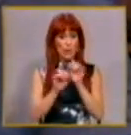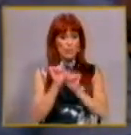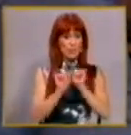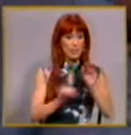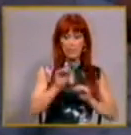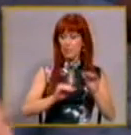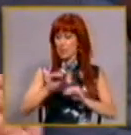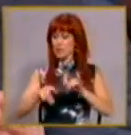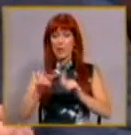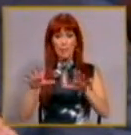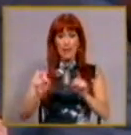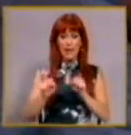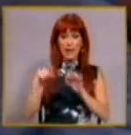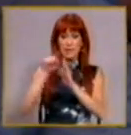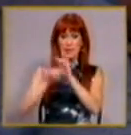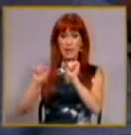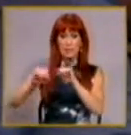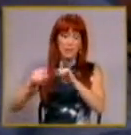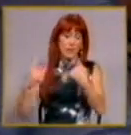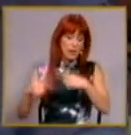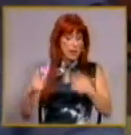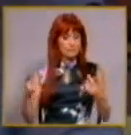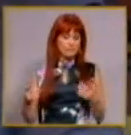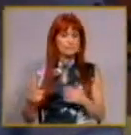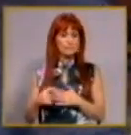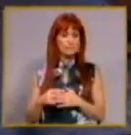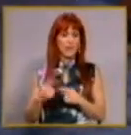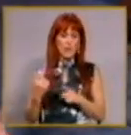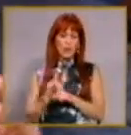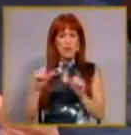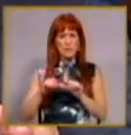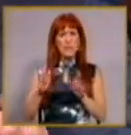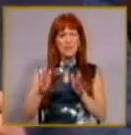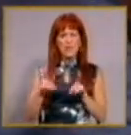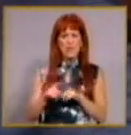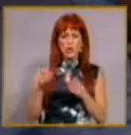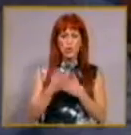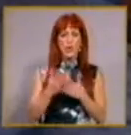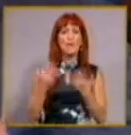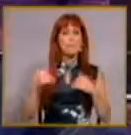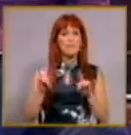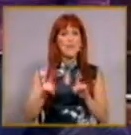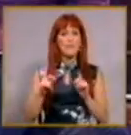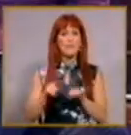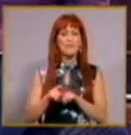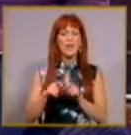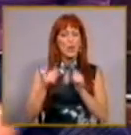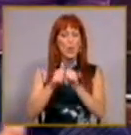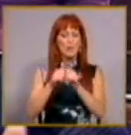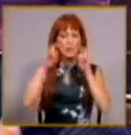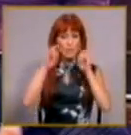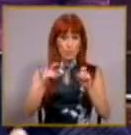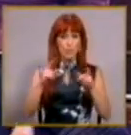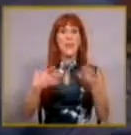eleitoral para pegar no memorando, que obviamente tinha deficiências, merecia ser estudado, merecia ser monitorizado e acompanhado. E foi com